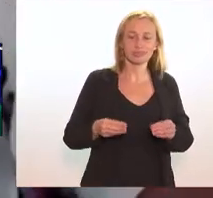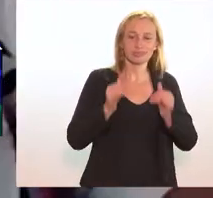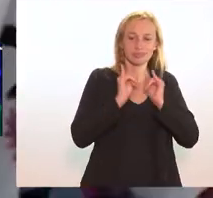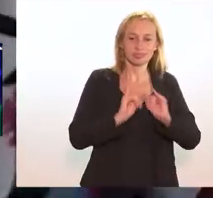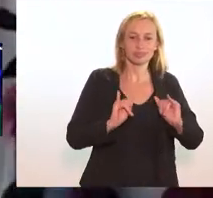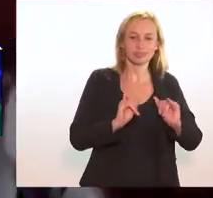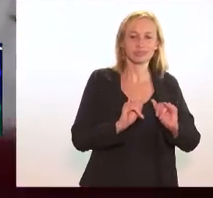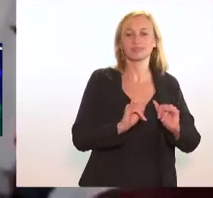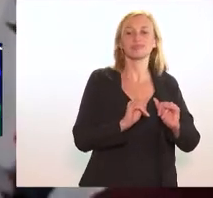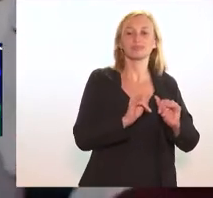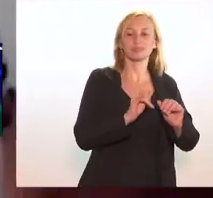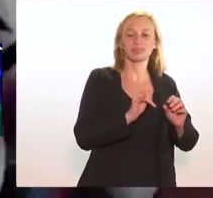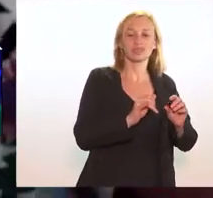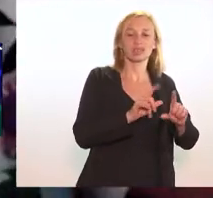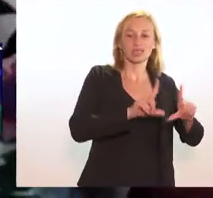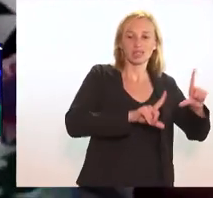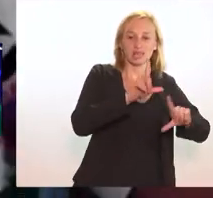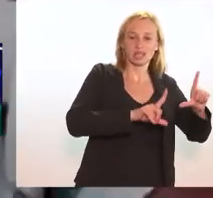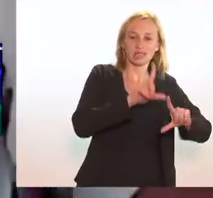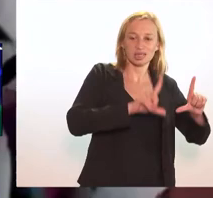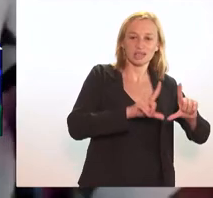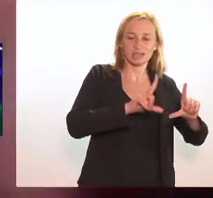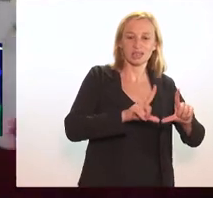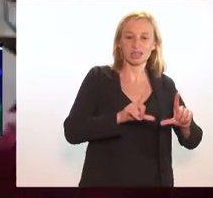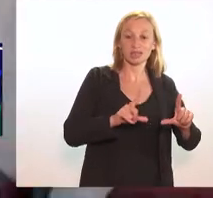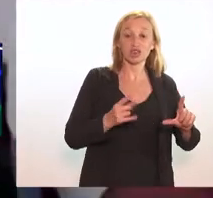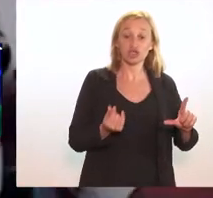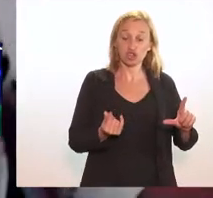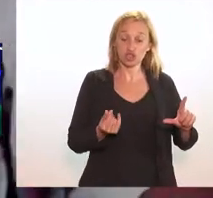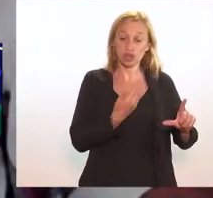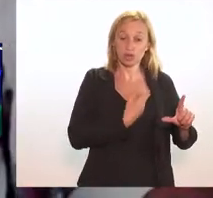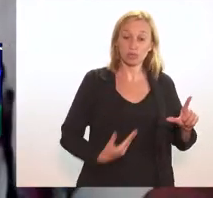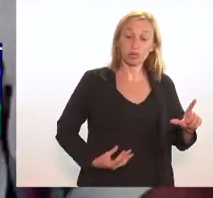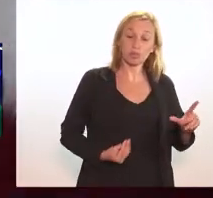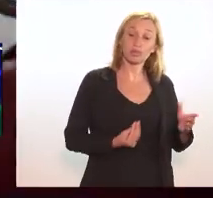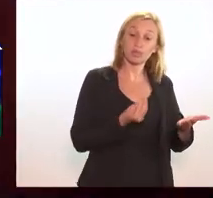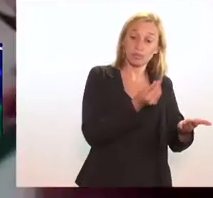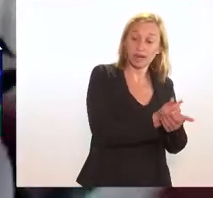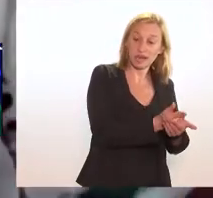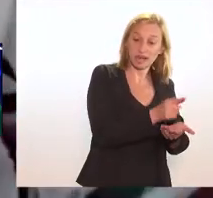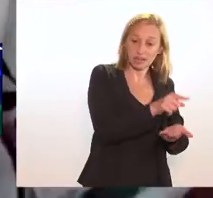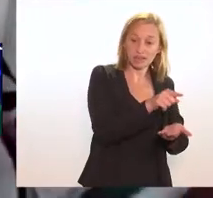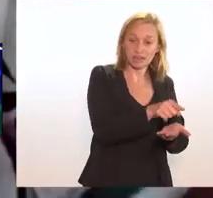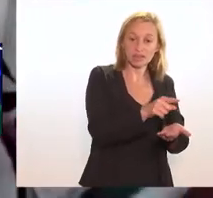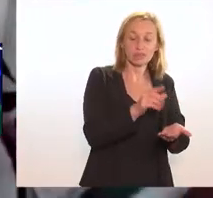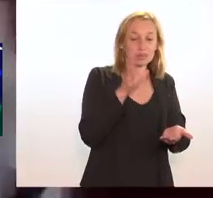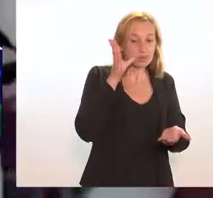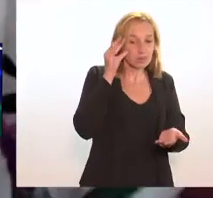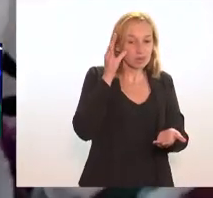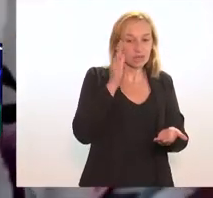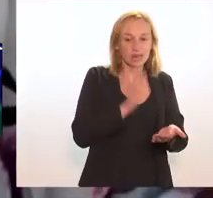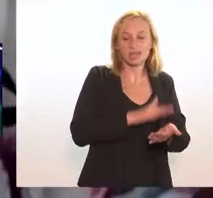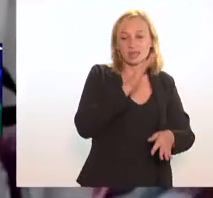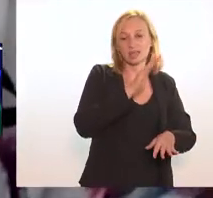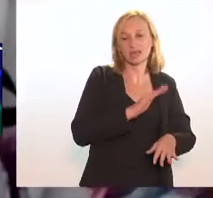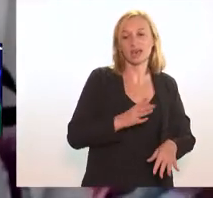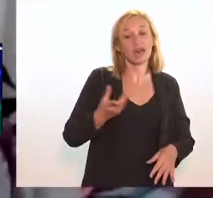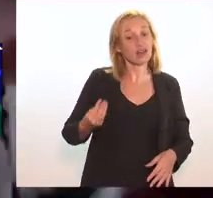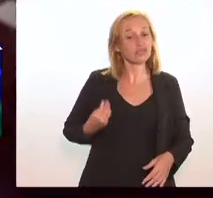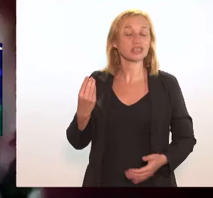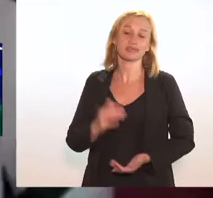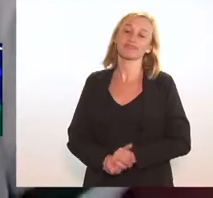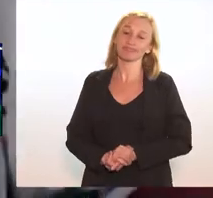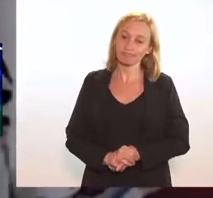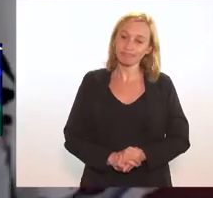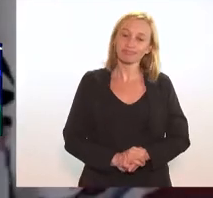na televisão, gastando dinheiro público, onde tem que gastar, que é com a vida do ser humano. O que mais interessa a todos nós é a vida.